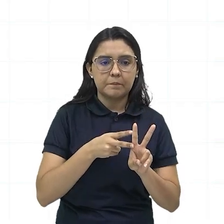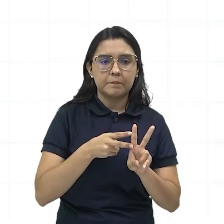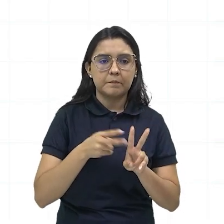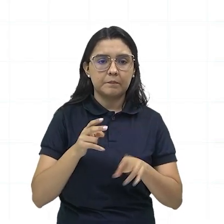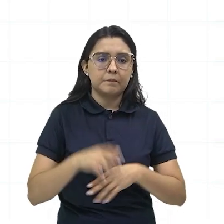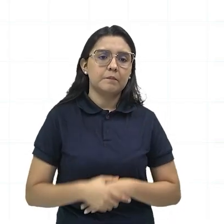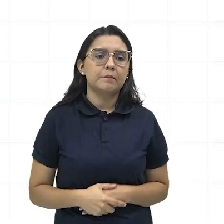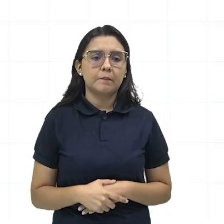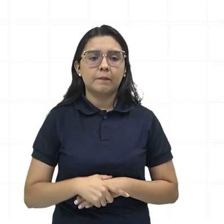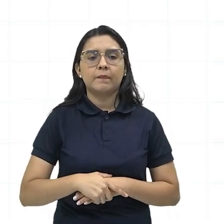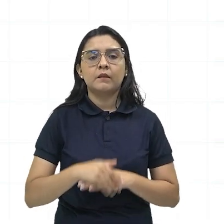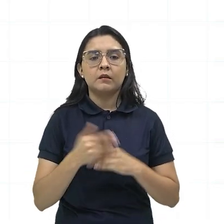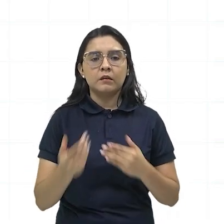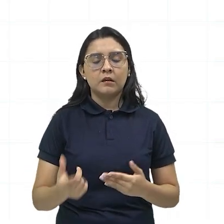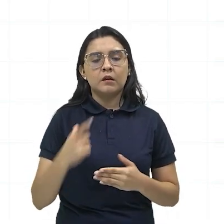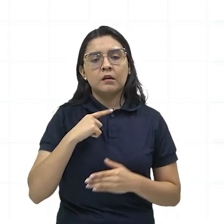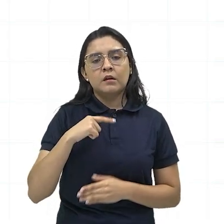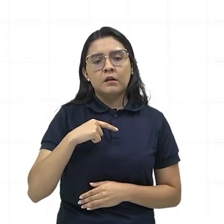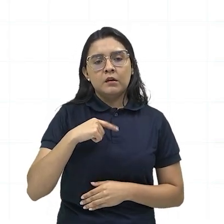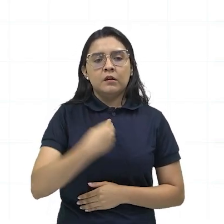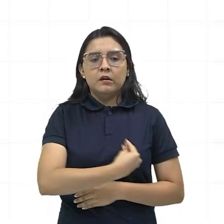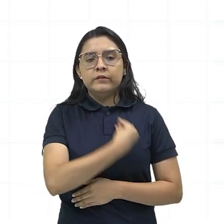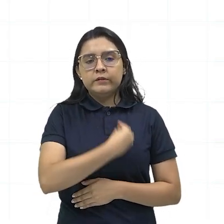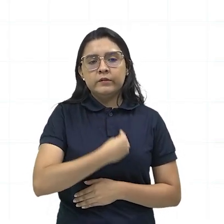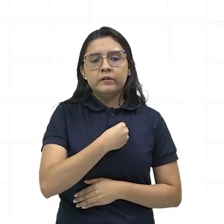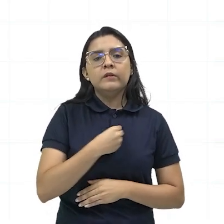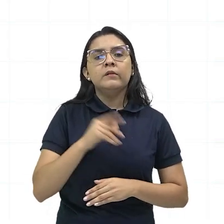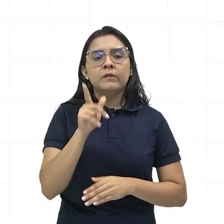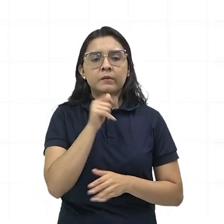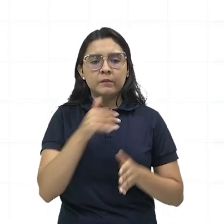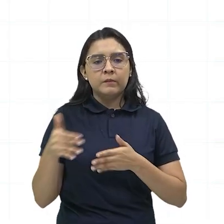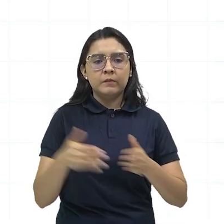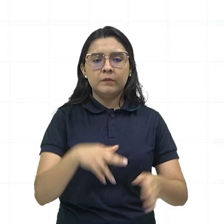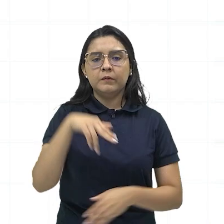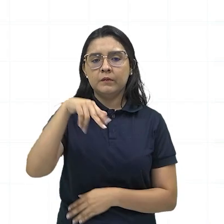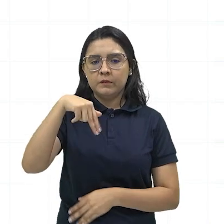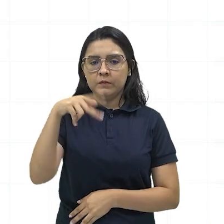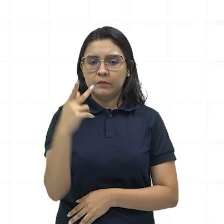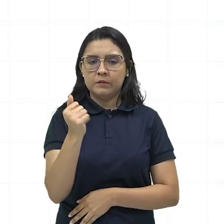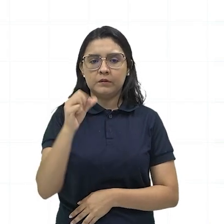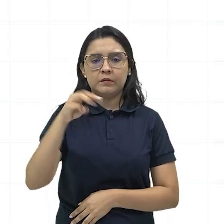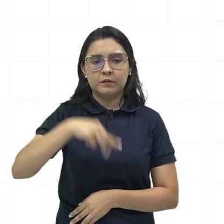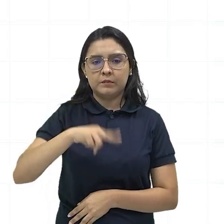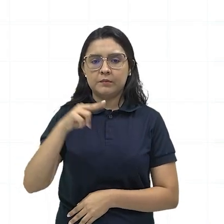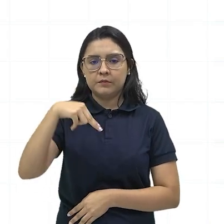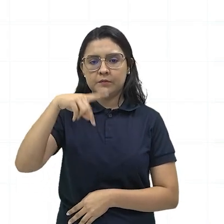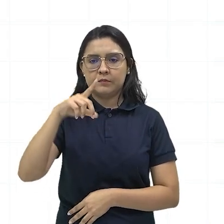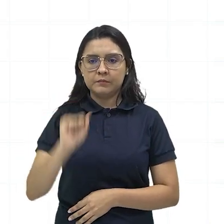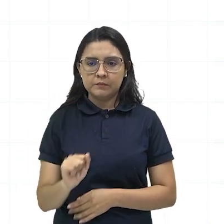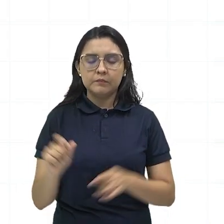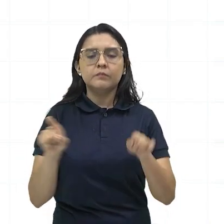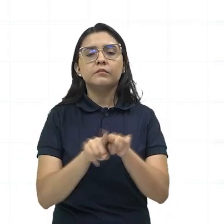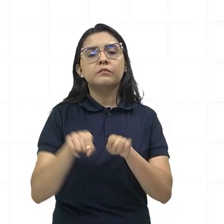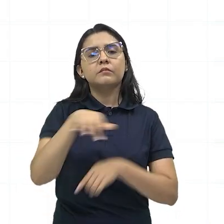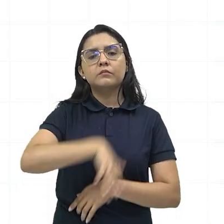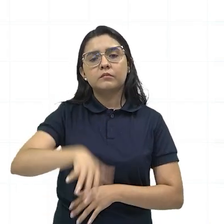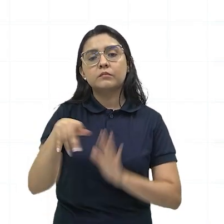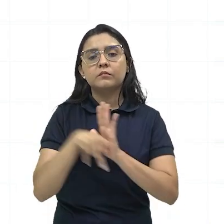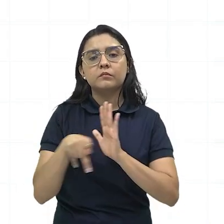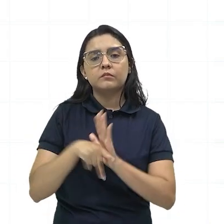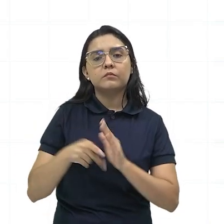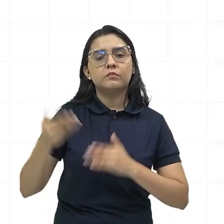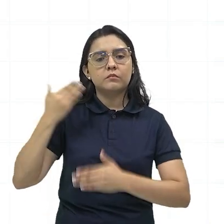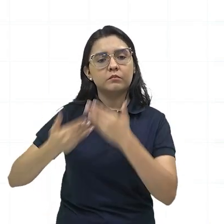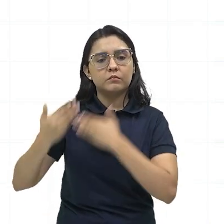comandava as margens do Nhamundá, que são referências, obviamente, a deuses, entidades, a espaços daquela época, como eles